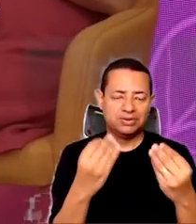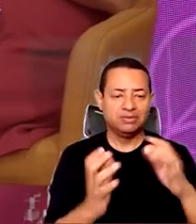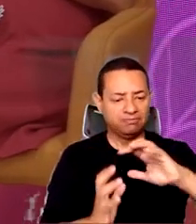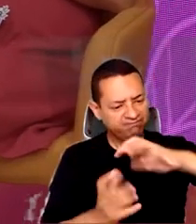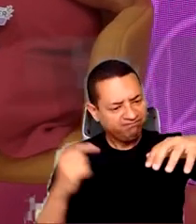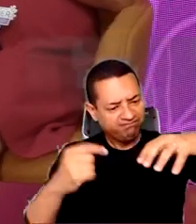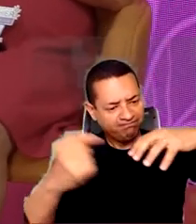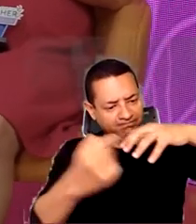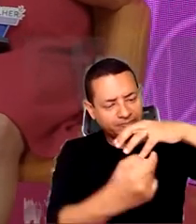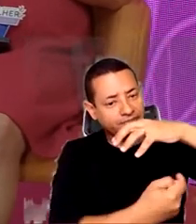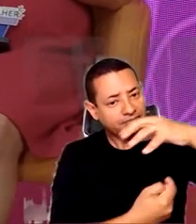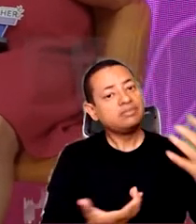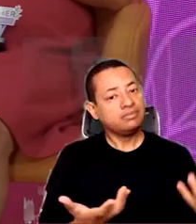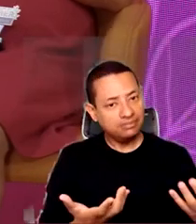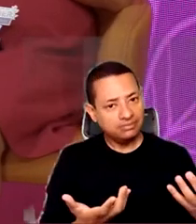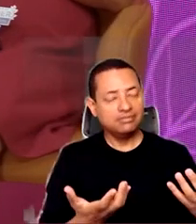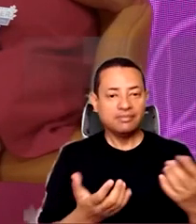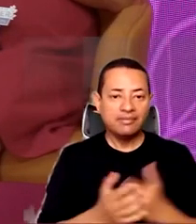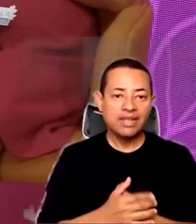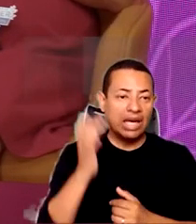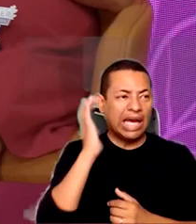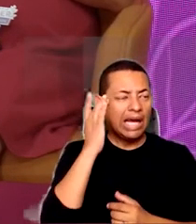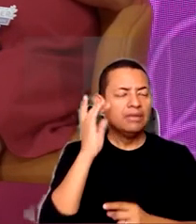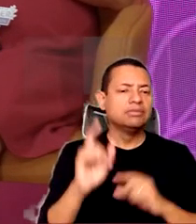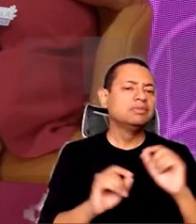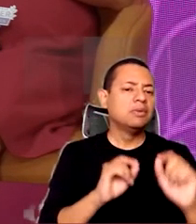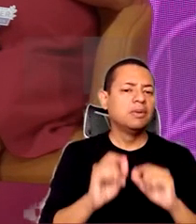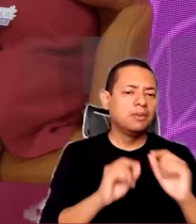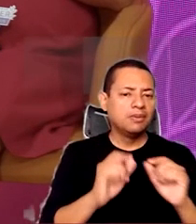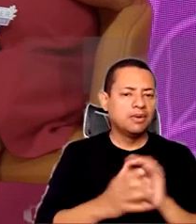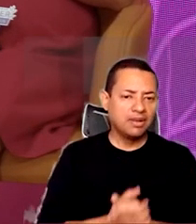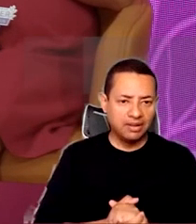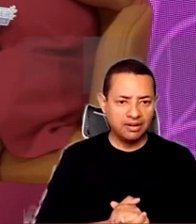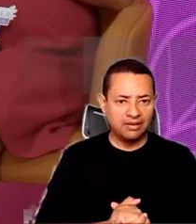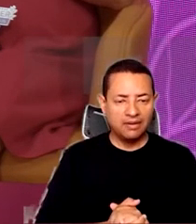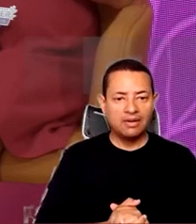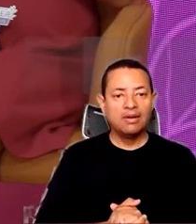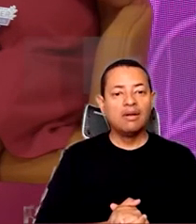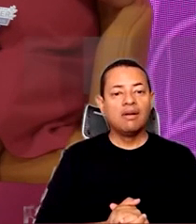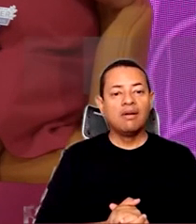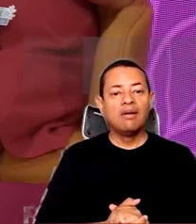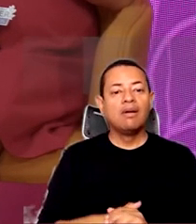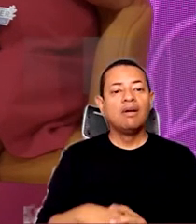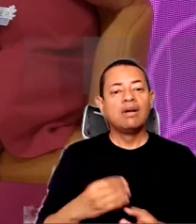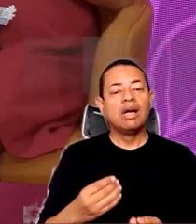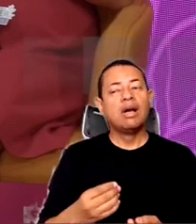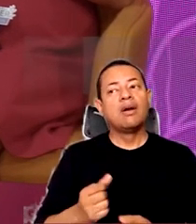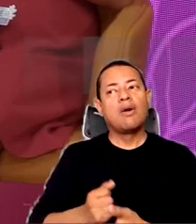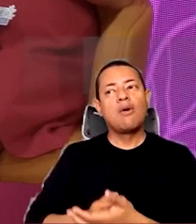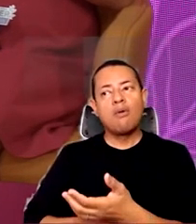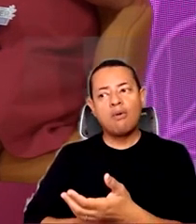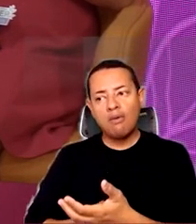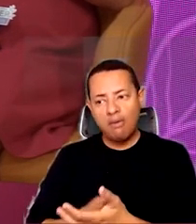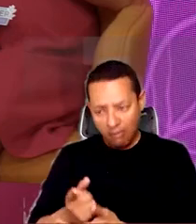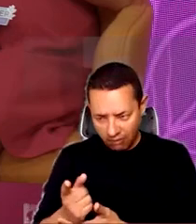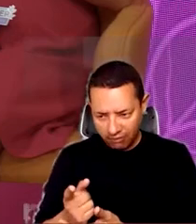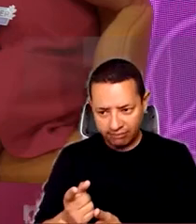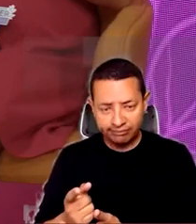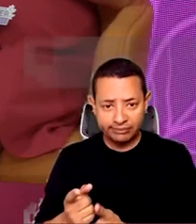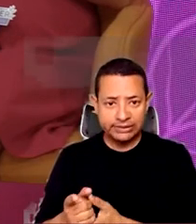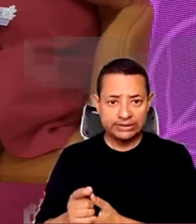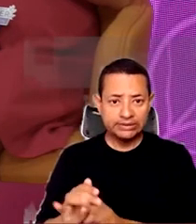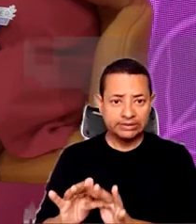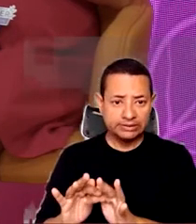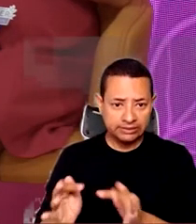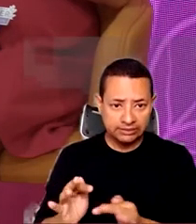inteiro eu acho que muito é essa eh que a gente leva desde a compra da matériaprima